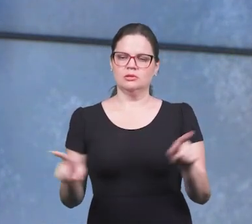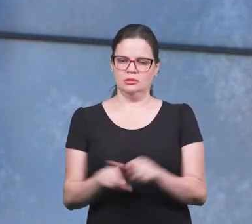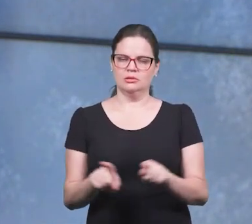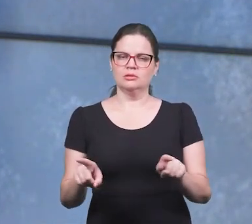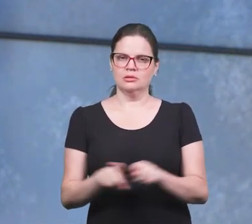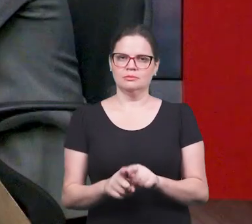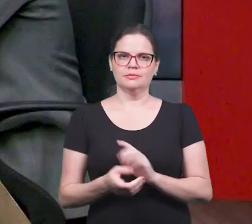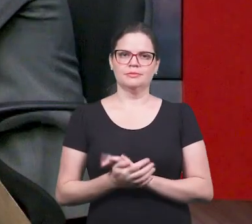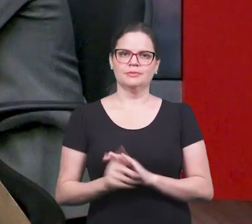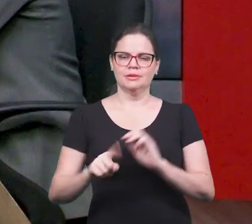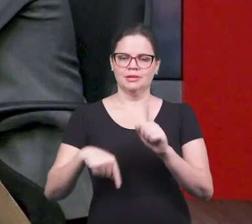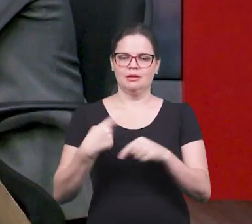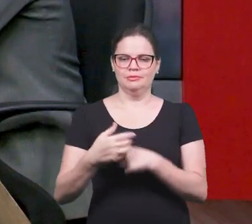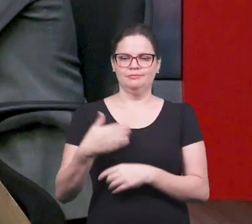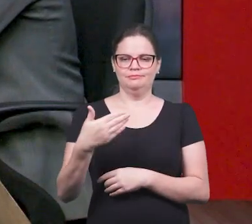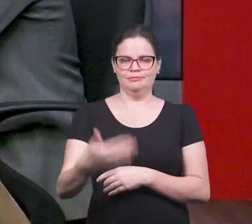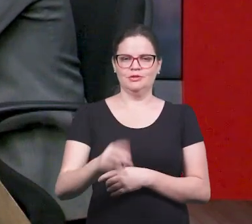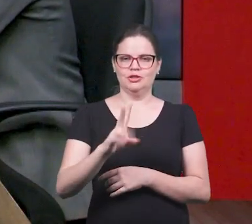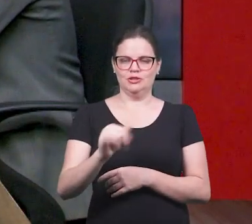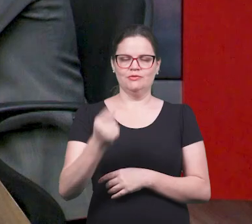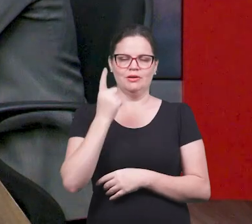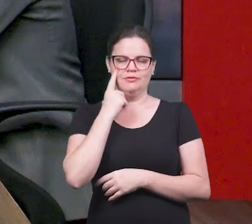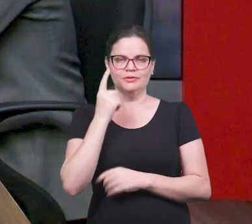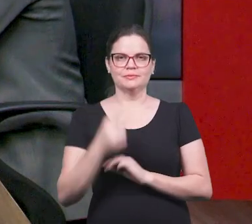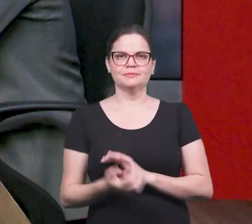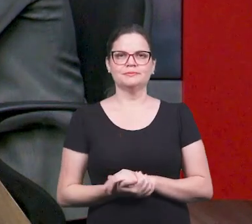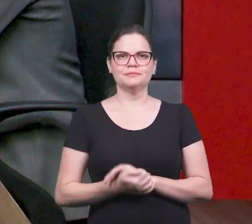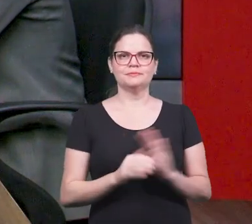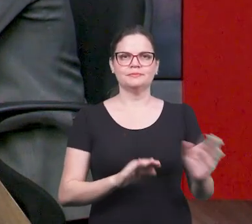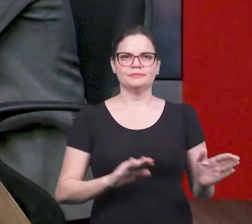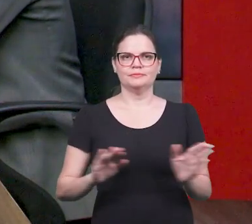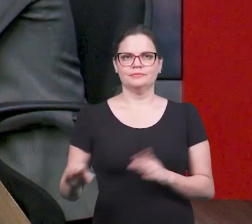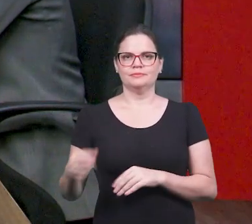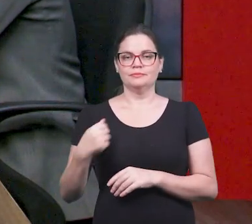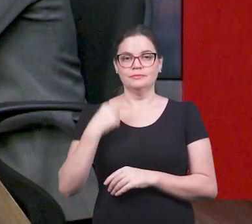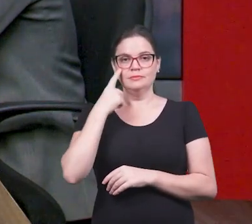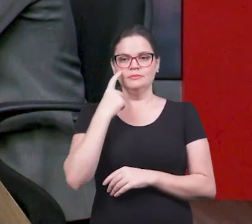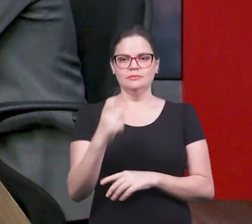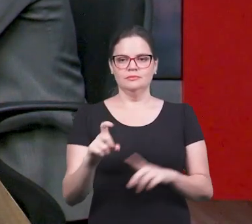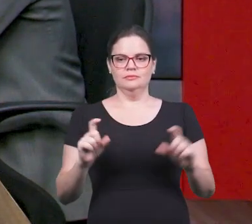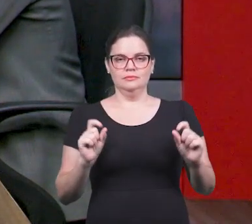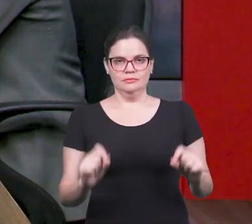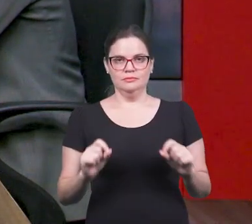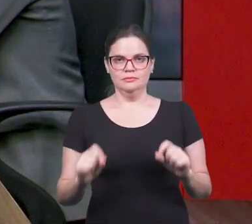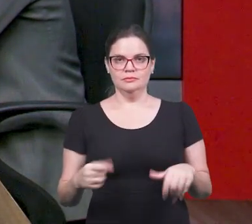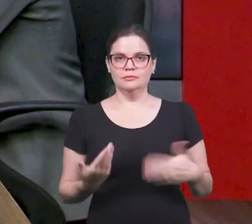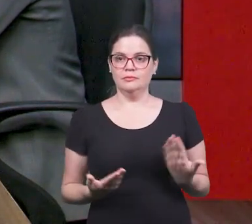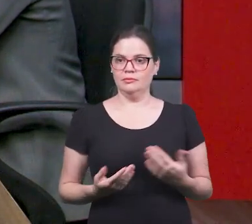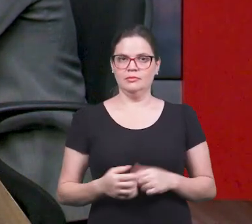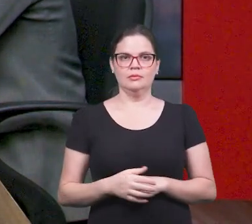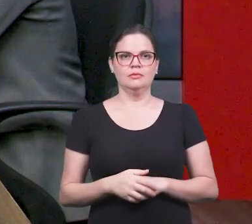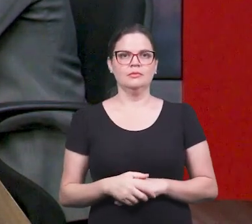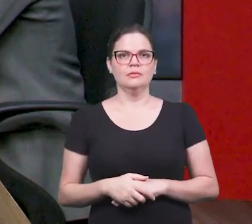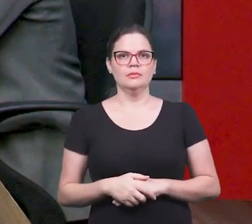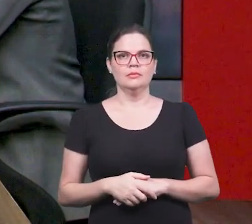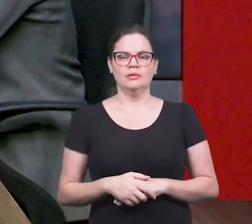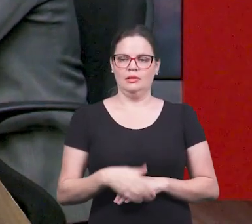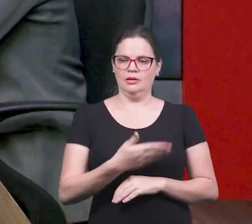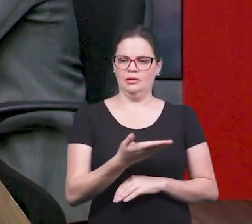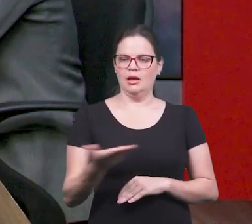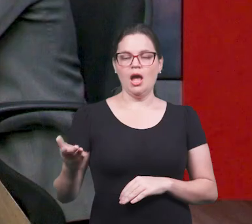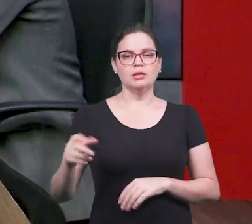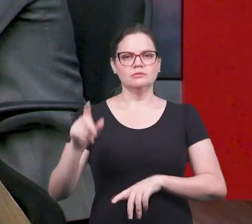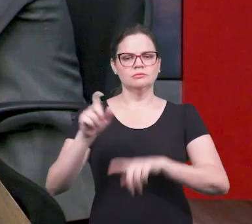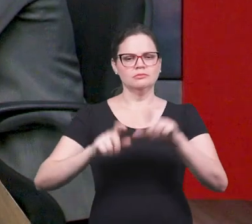mais à frente. É interessante que você comentou, né, homens, né, que foram assim movidos